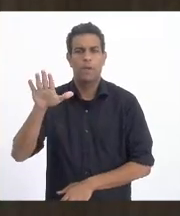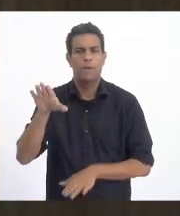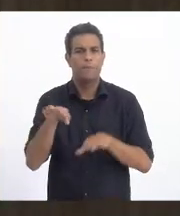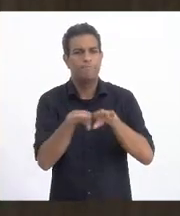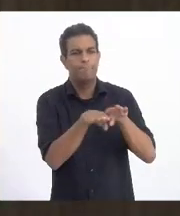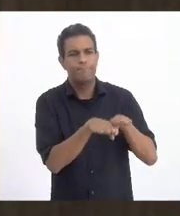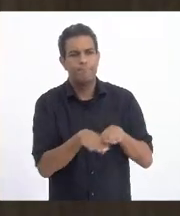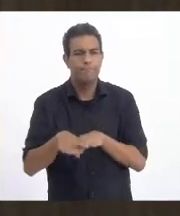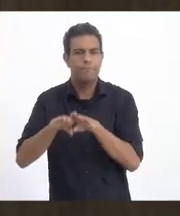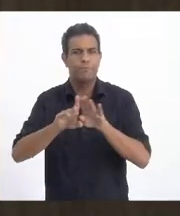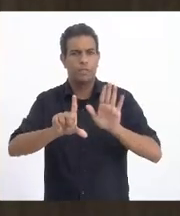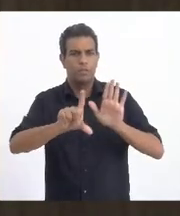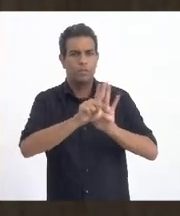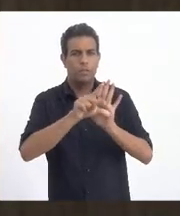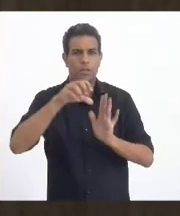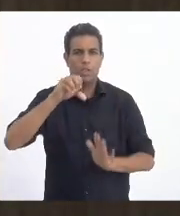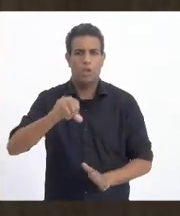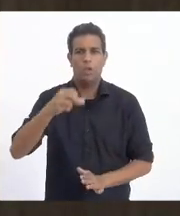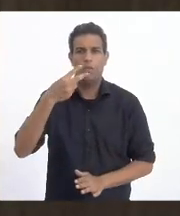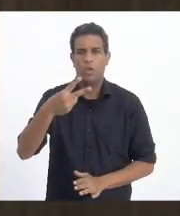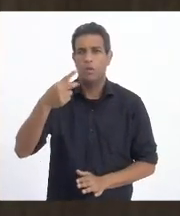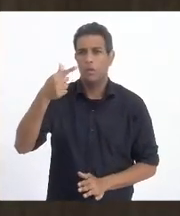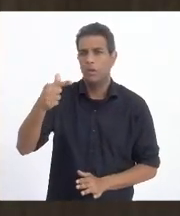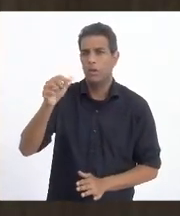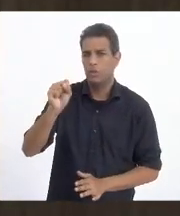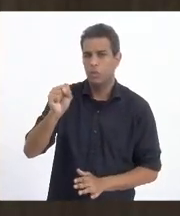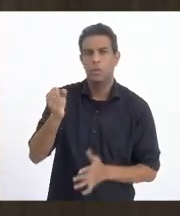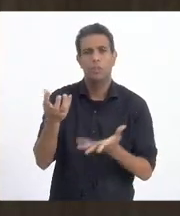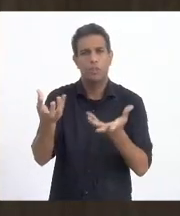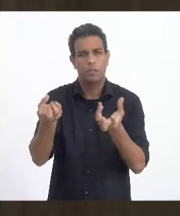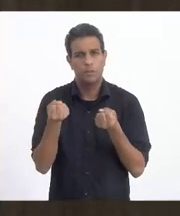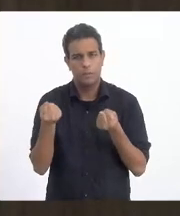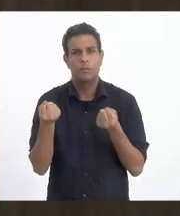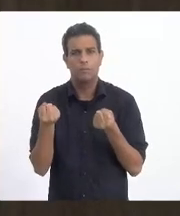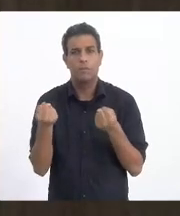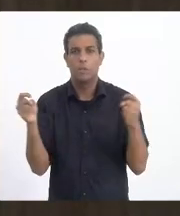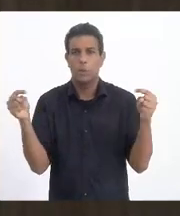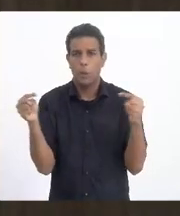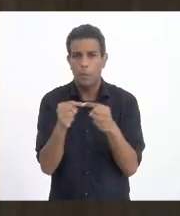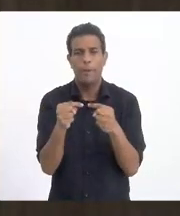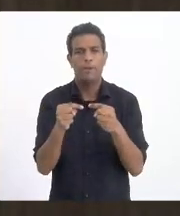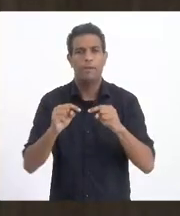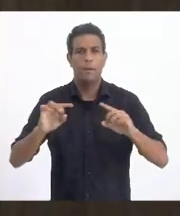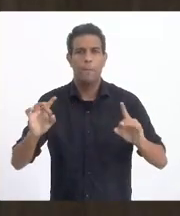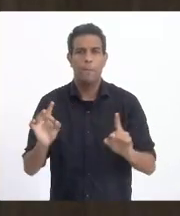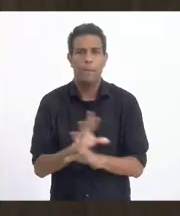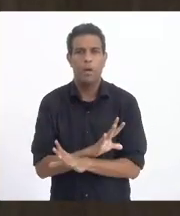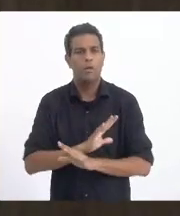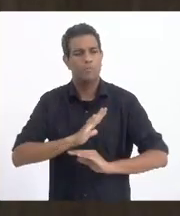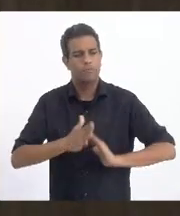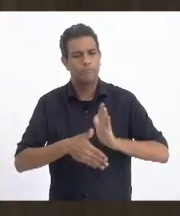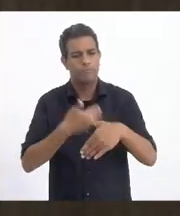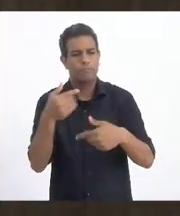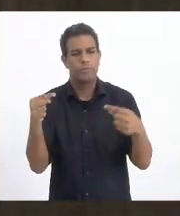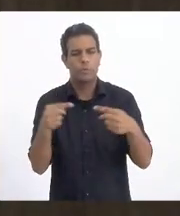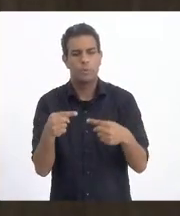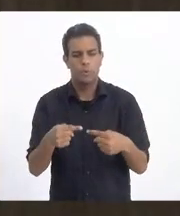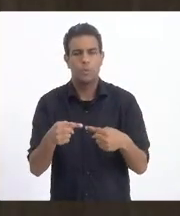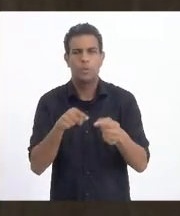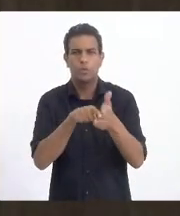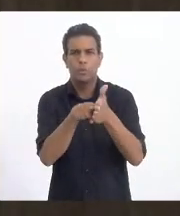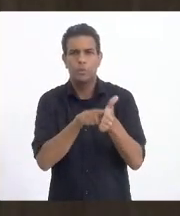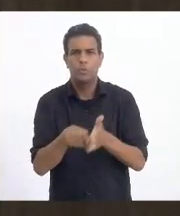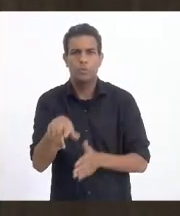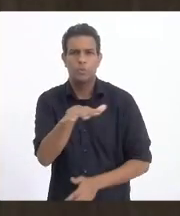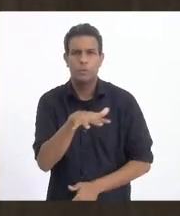pela Lei 9278, ele já estivesse recebendo no seu registro os proventos,